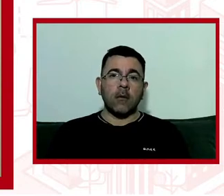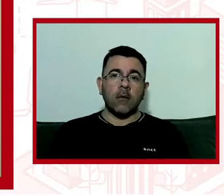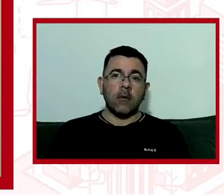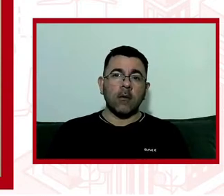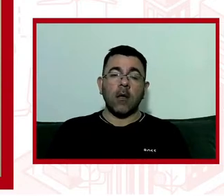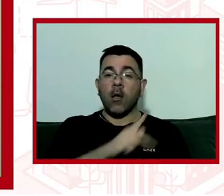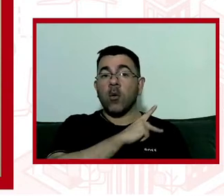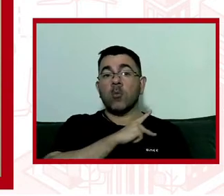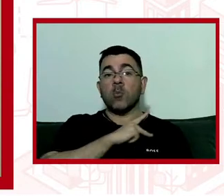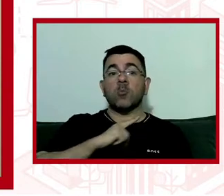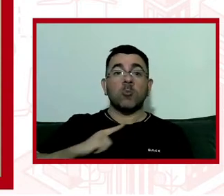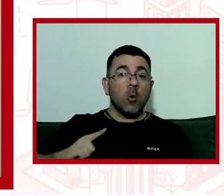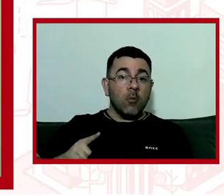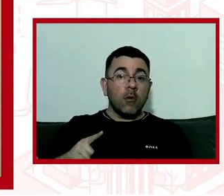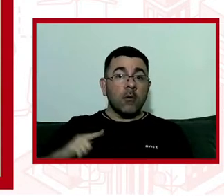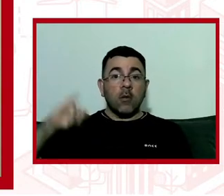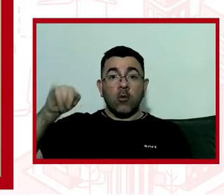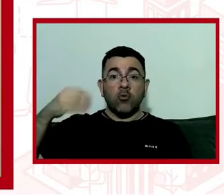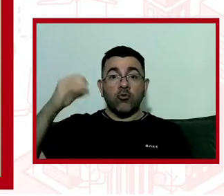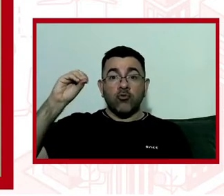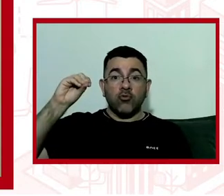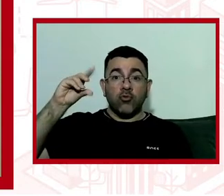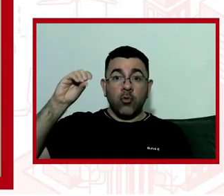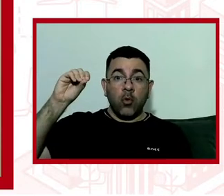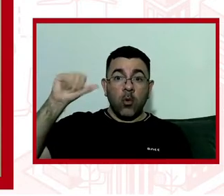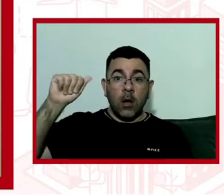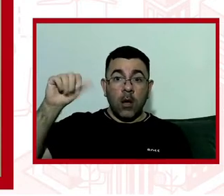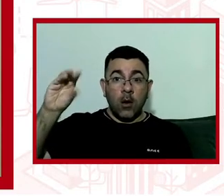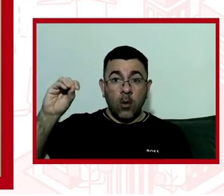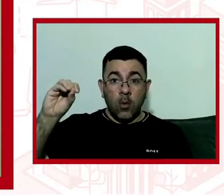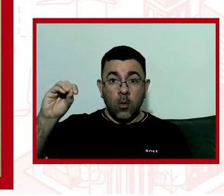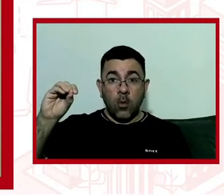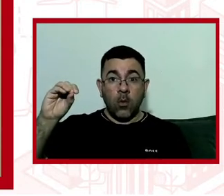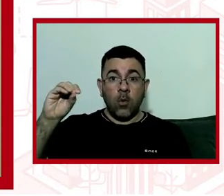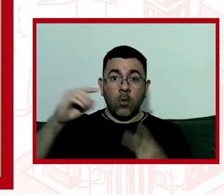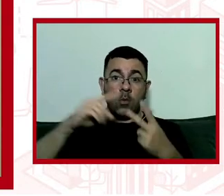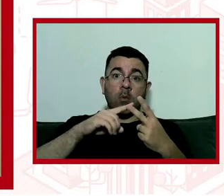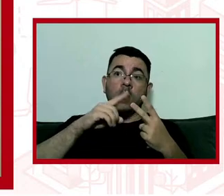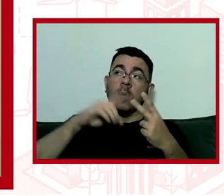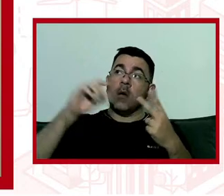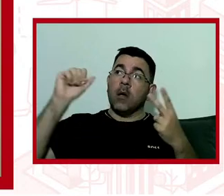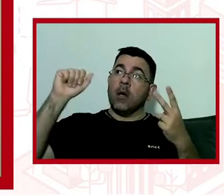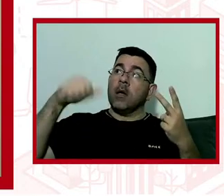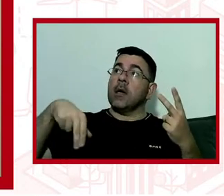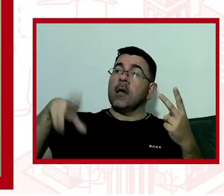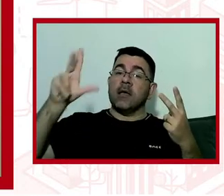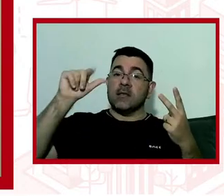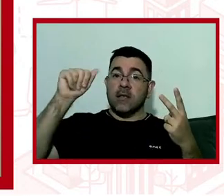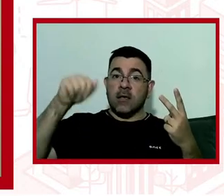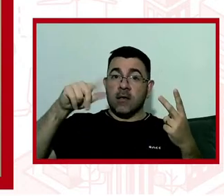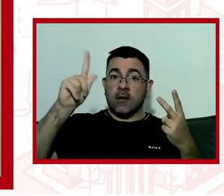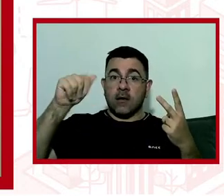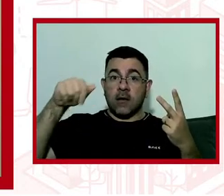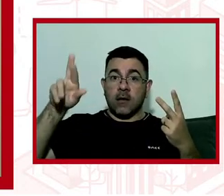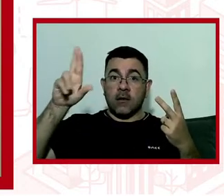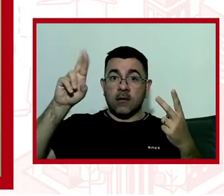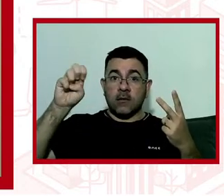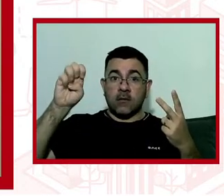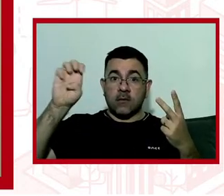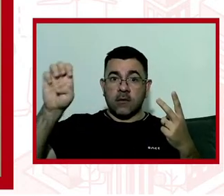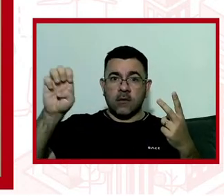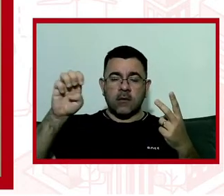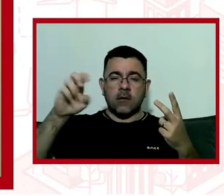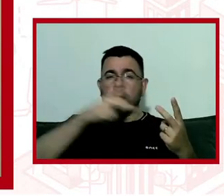hoje o o João Brandão eh Casagrande se cada eh governo de grande cidade de